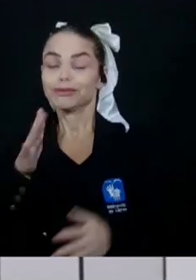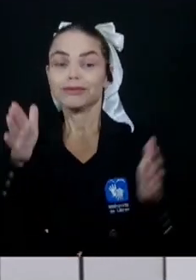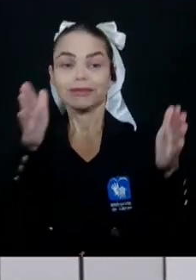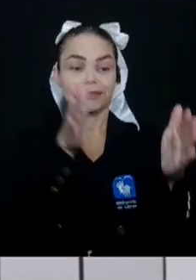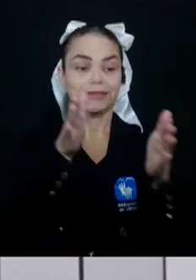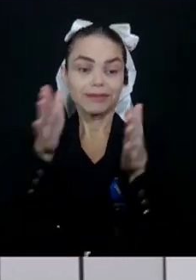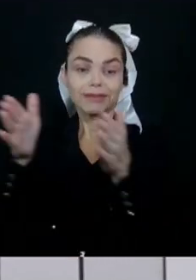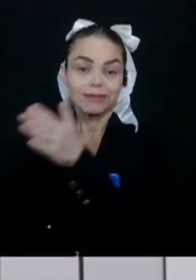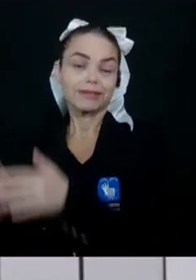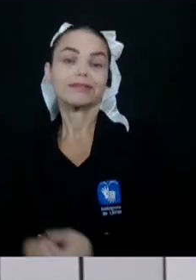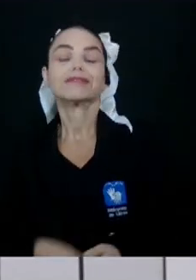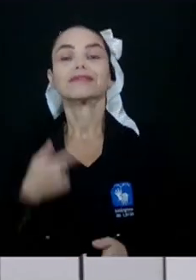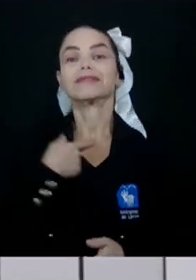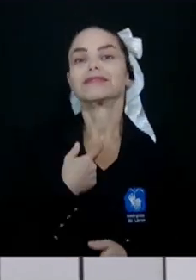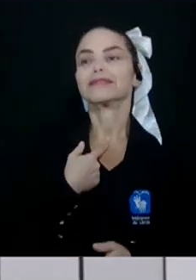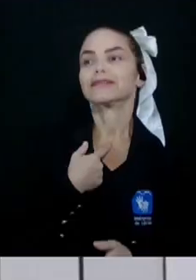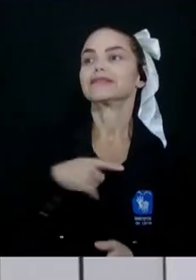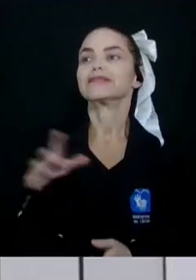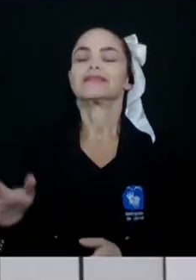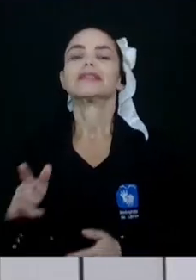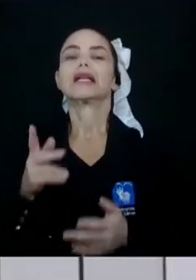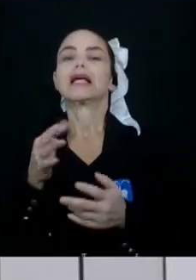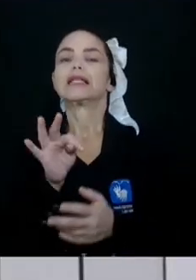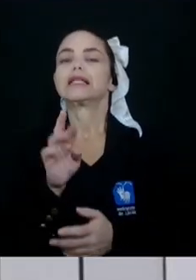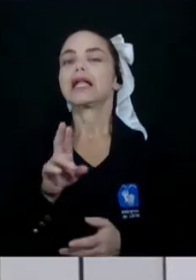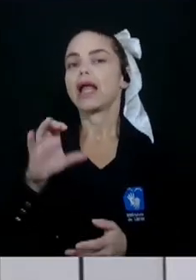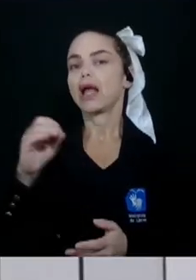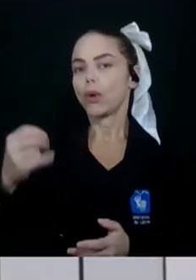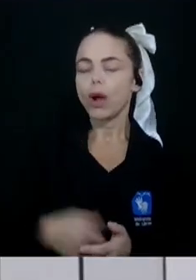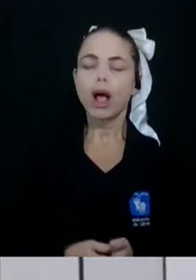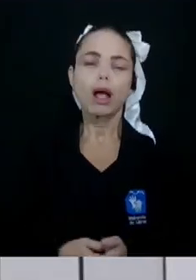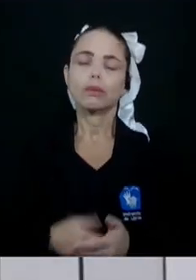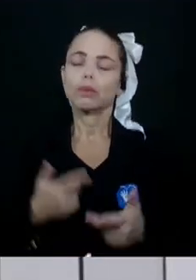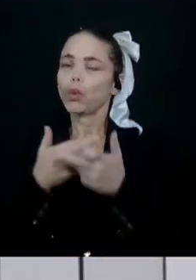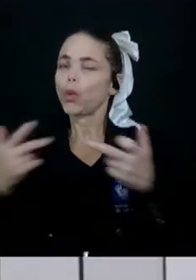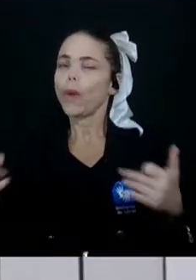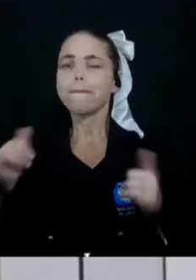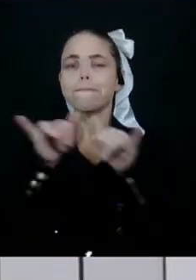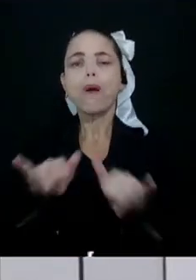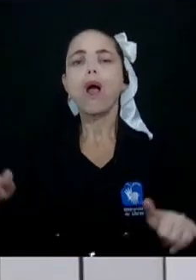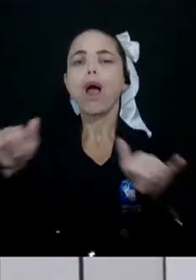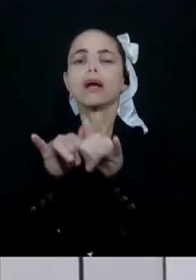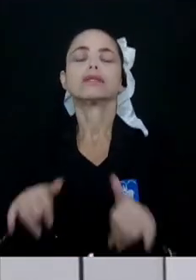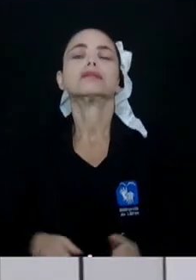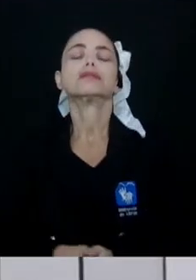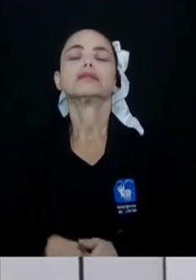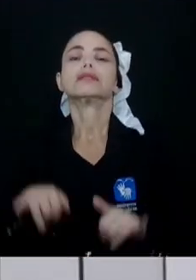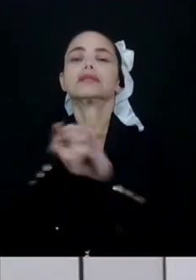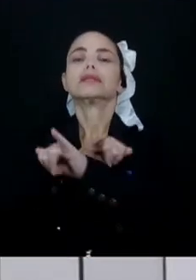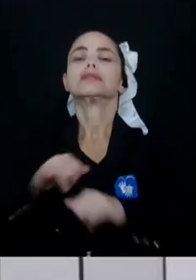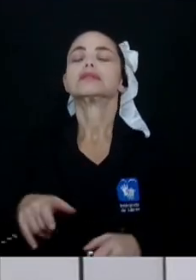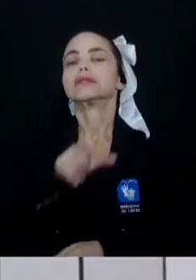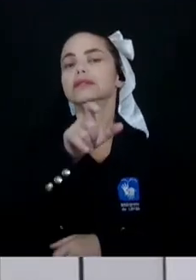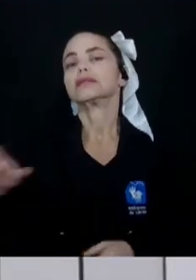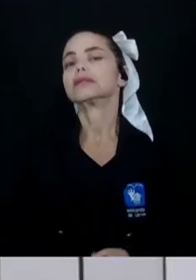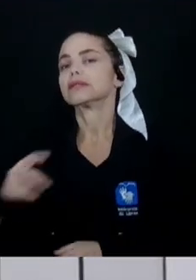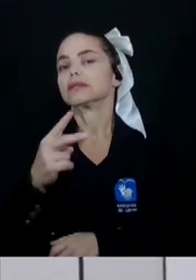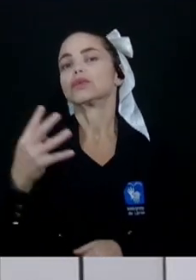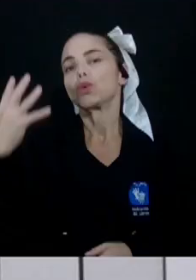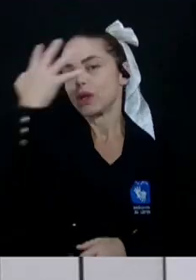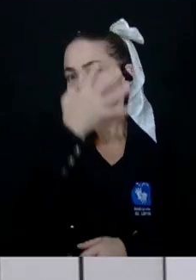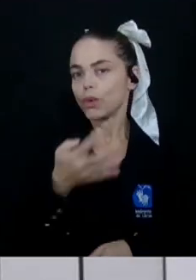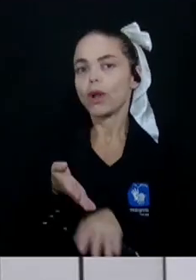A proposta prevê que os avisos sejam enviados aos munícipes com pelo menos 24 horas